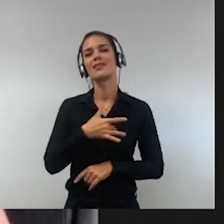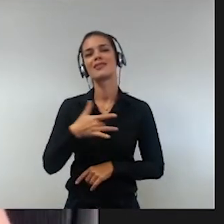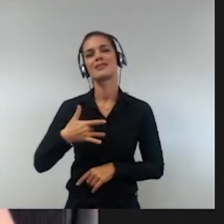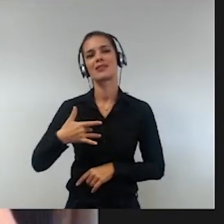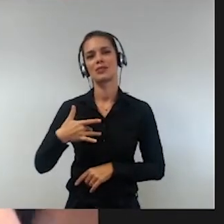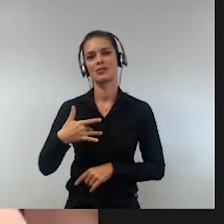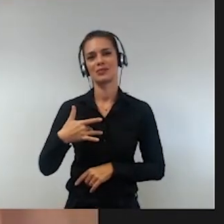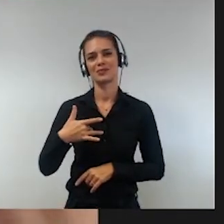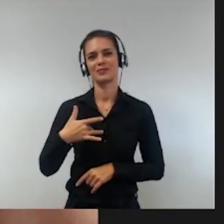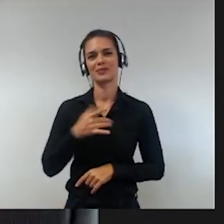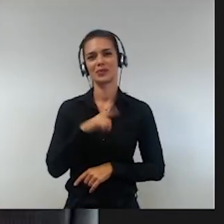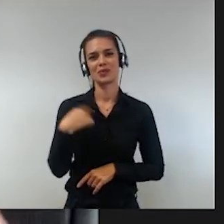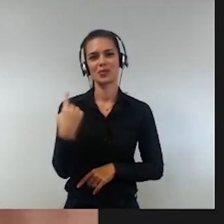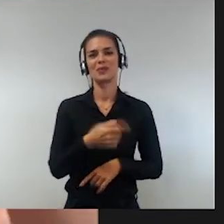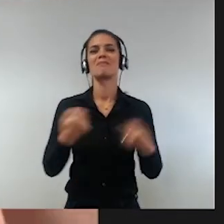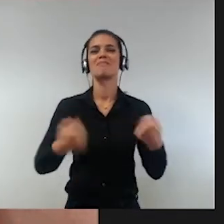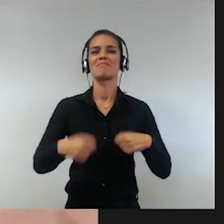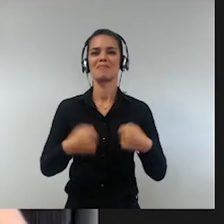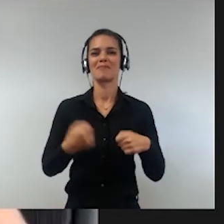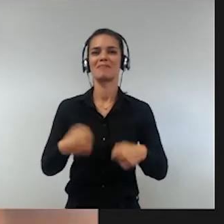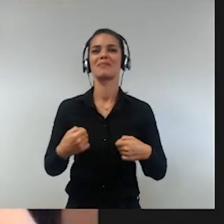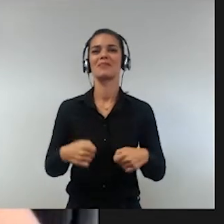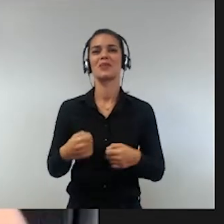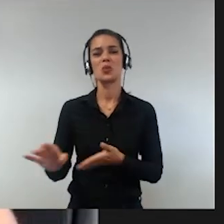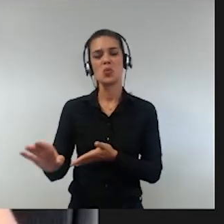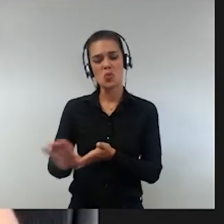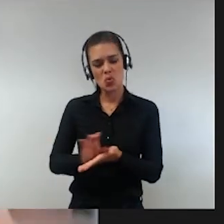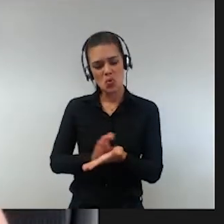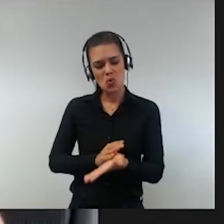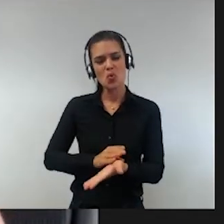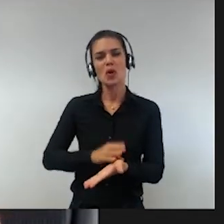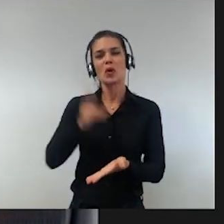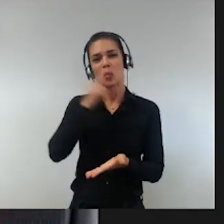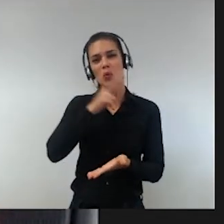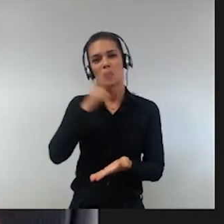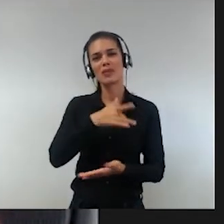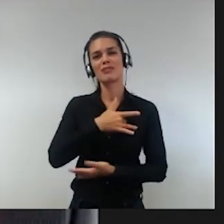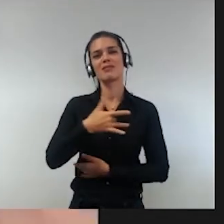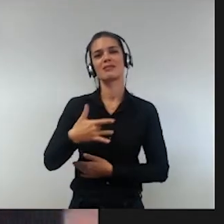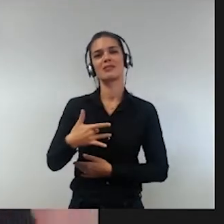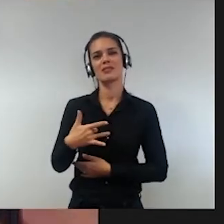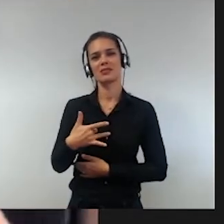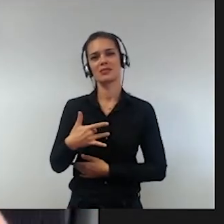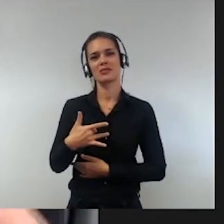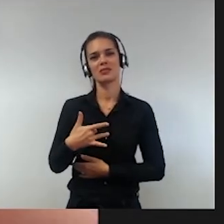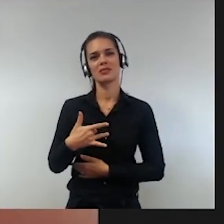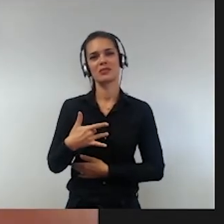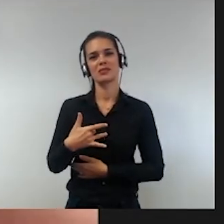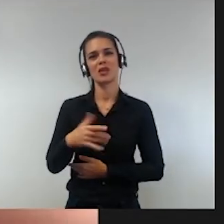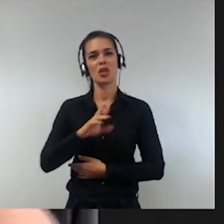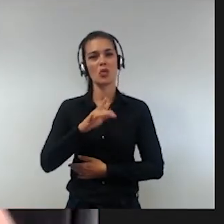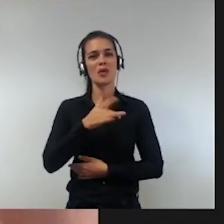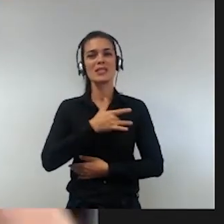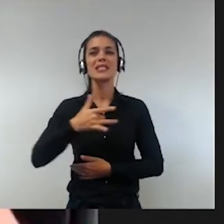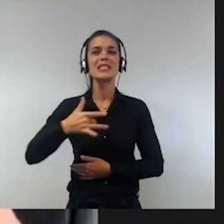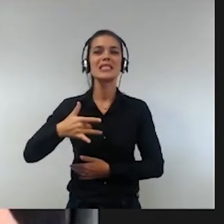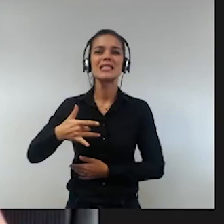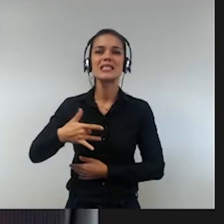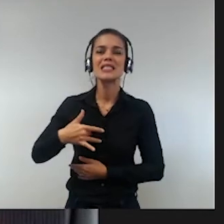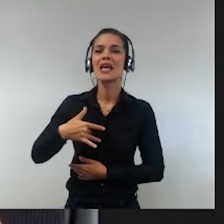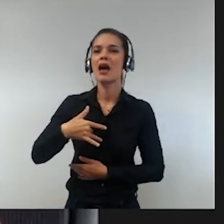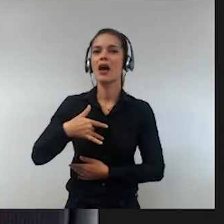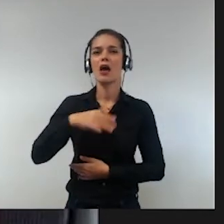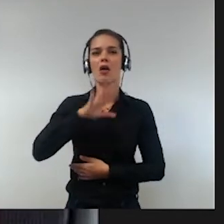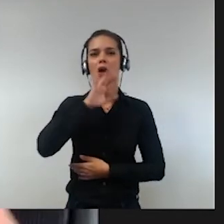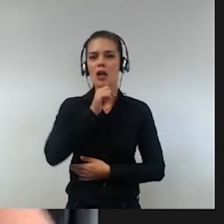saúde. Nós precisamos de investimento urgente na saúde. E não se diga saúde animal, é saúde única,